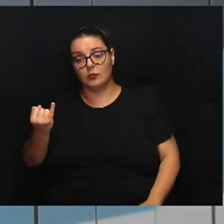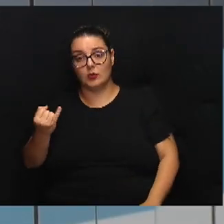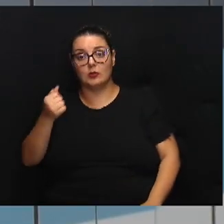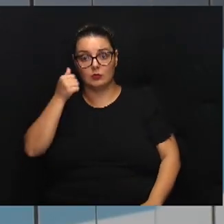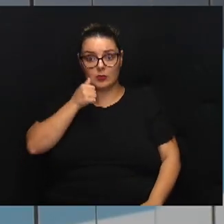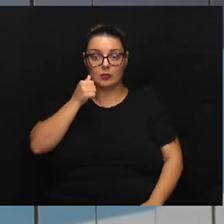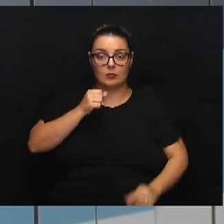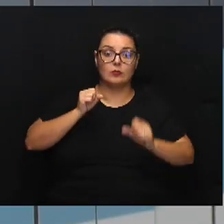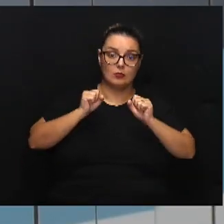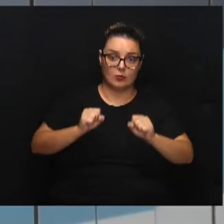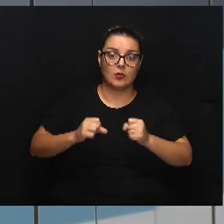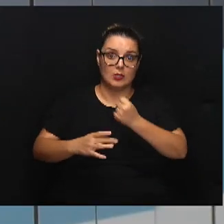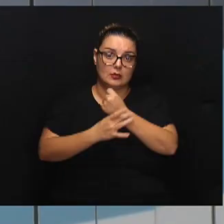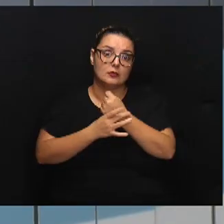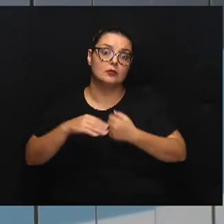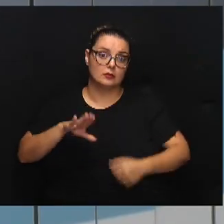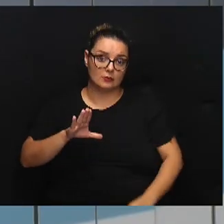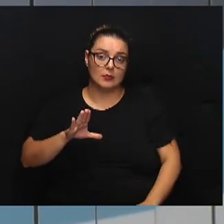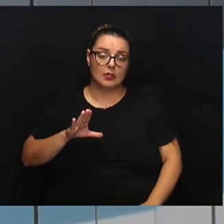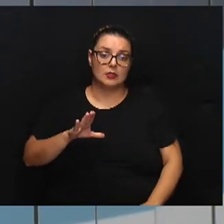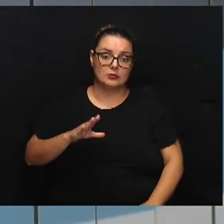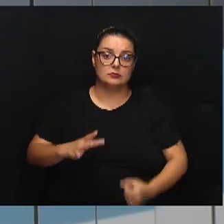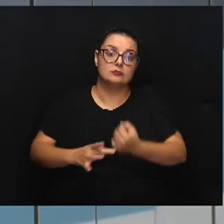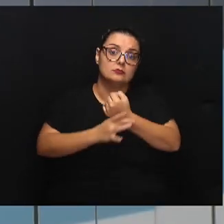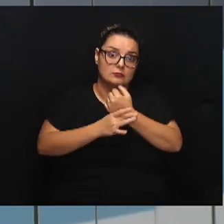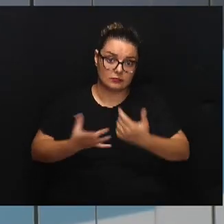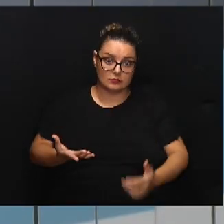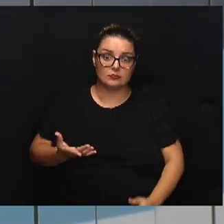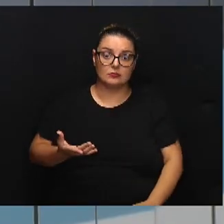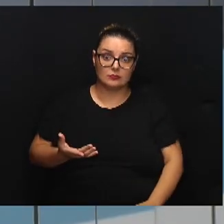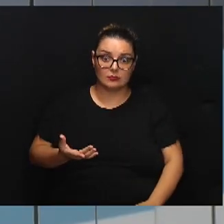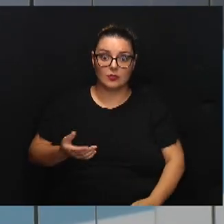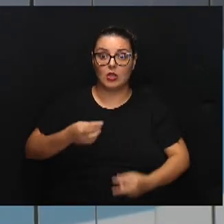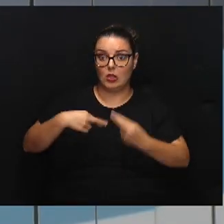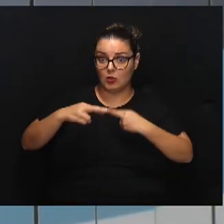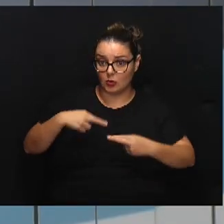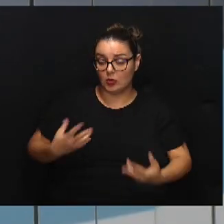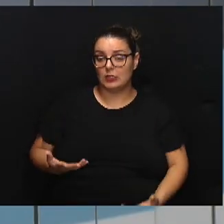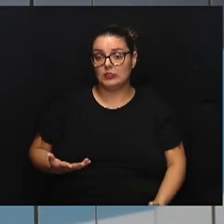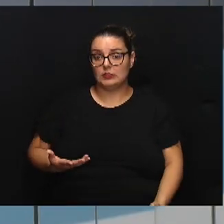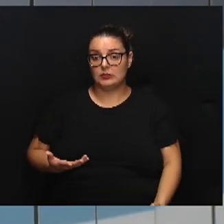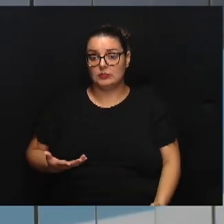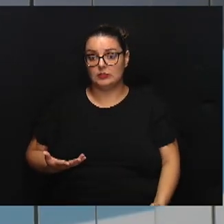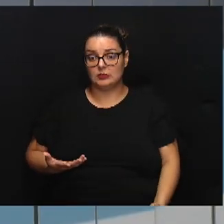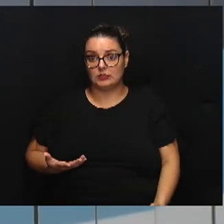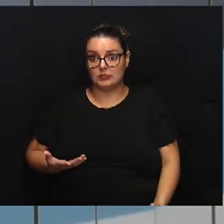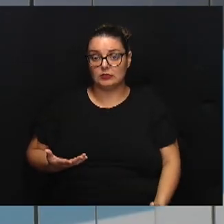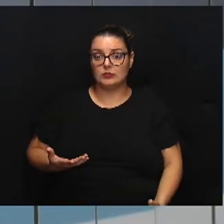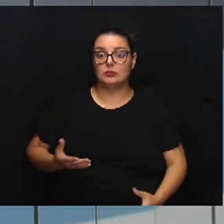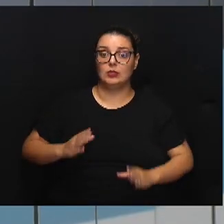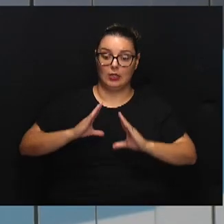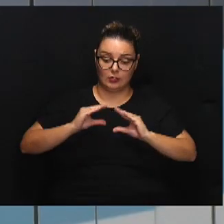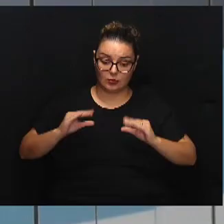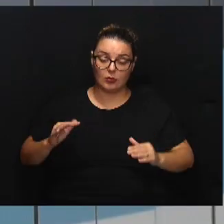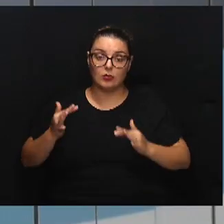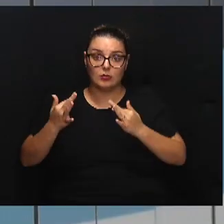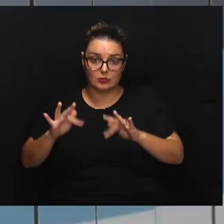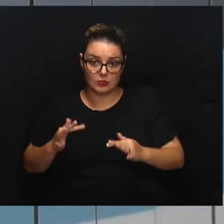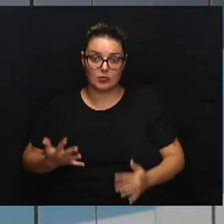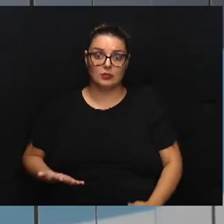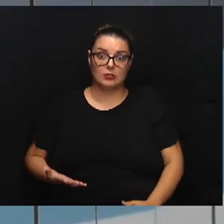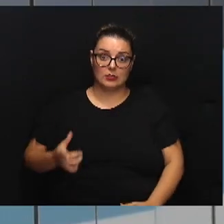mulheres possam ter mais segurança na hora com relação à questão do conforto da dor, ter